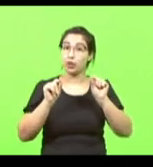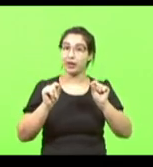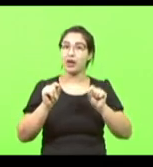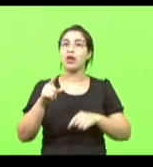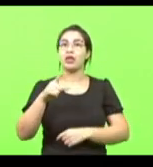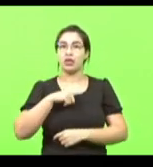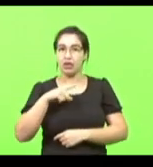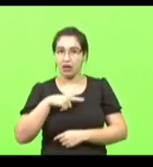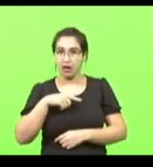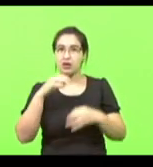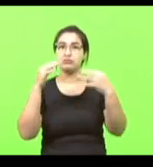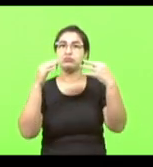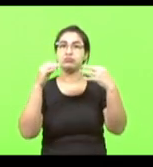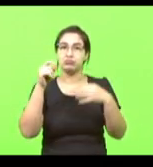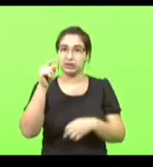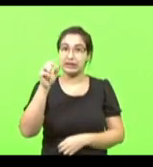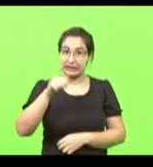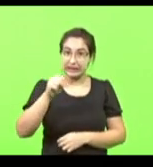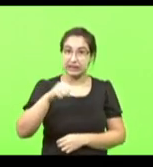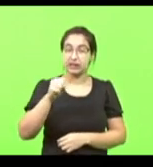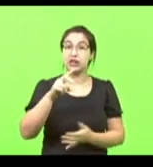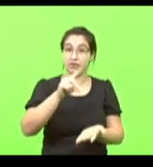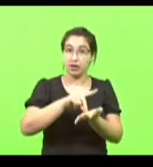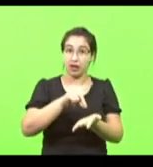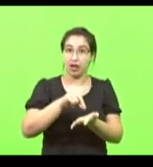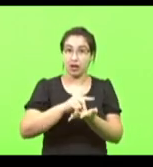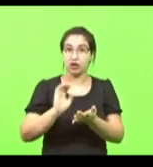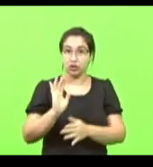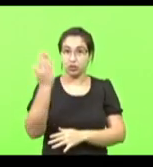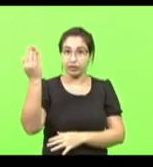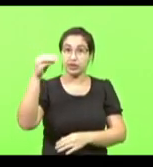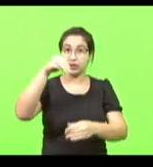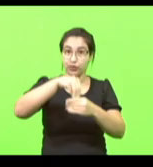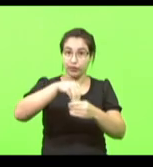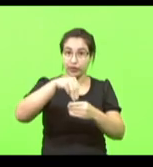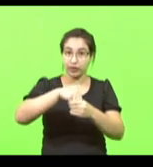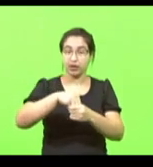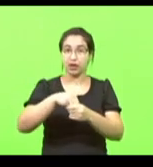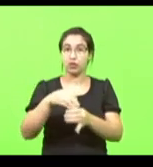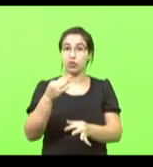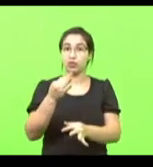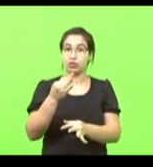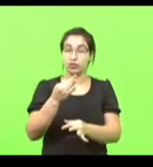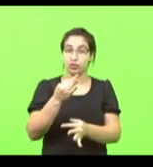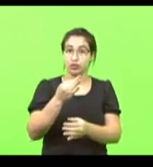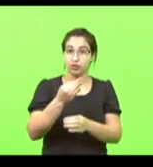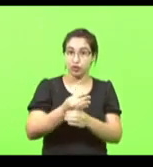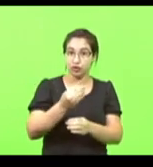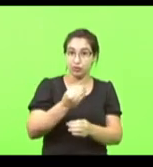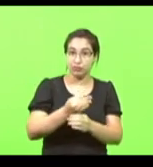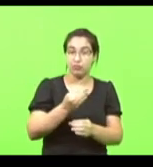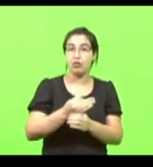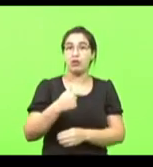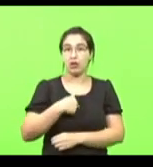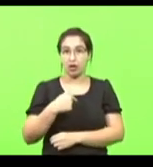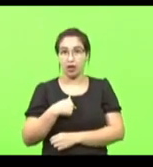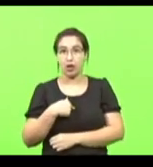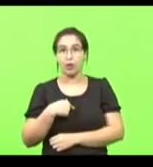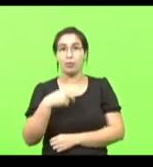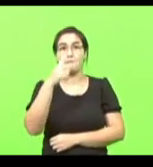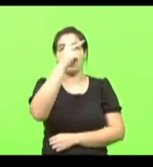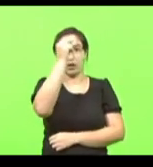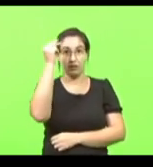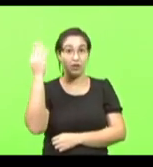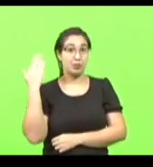gesto dentro da cidade no qual eu moro, resido, no qual fui prefeito, infelizmente